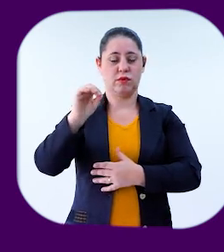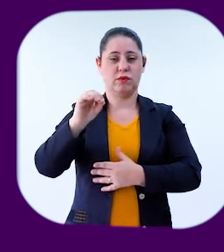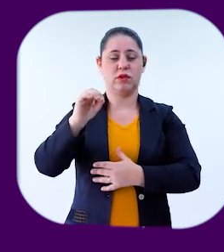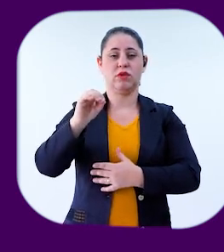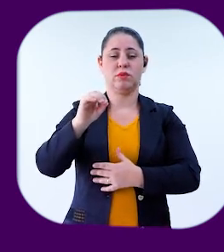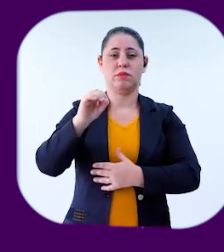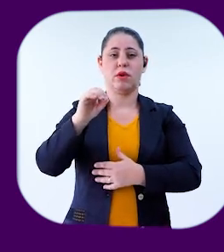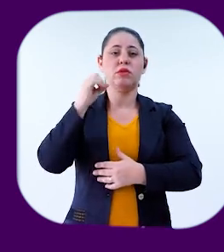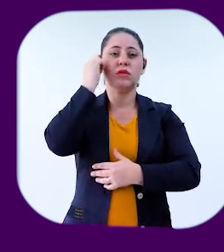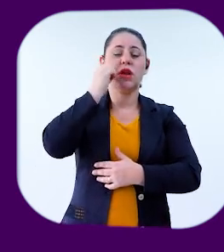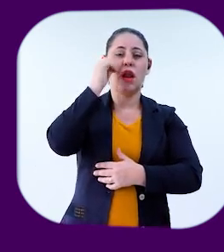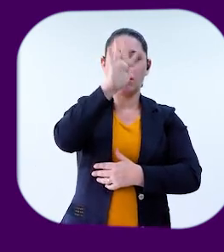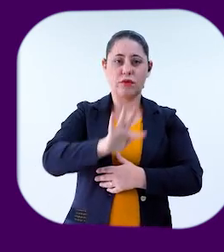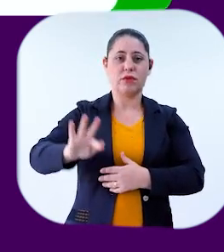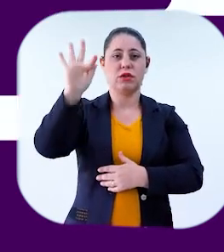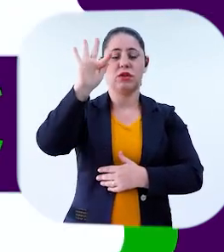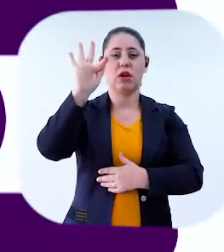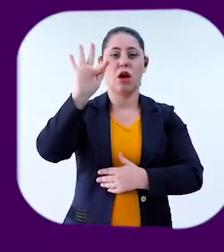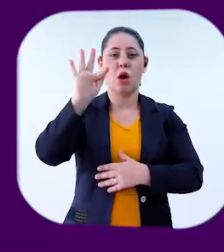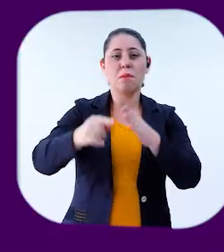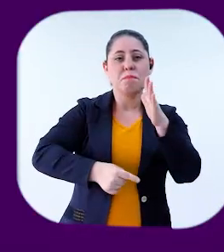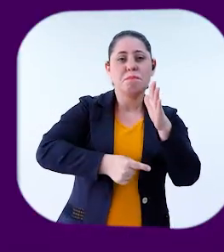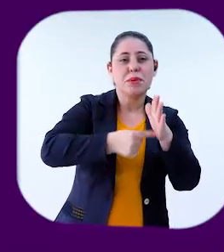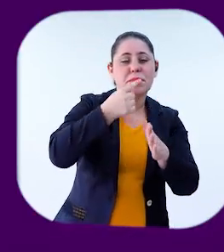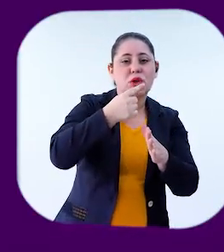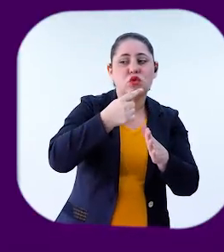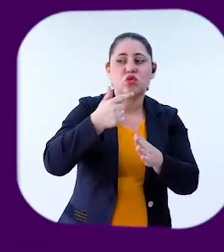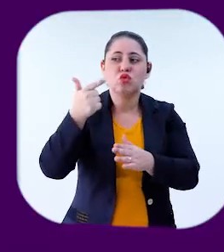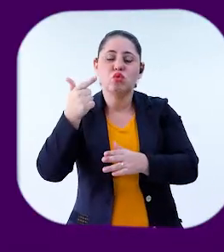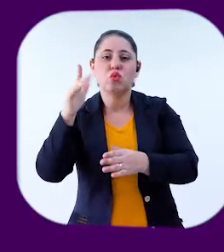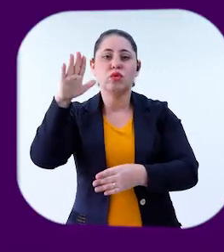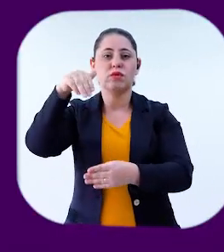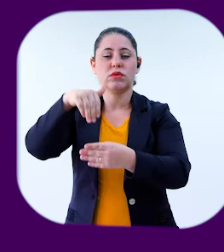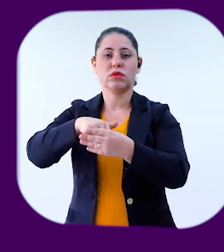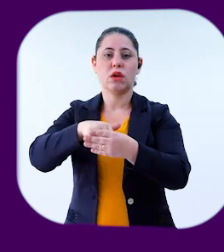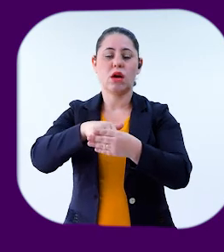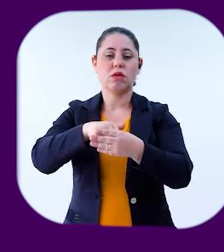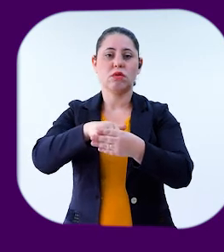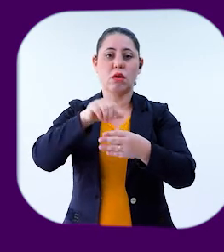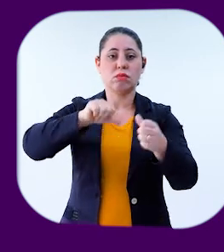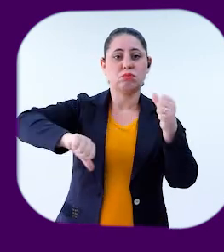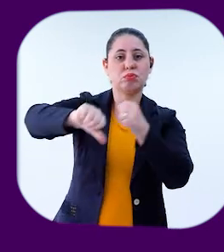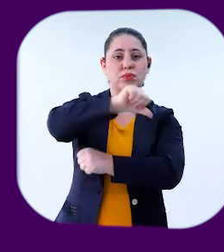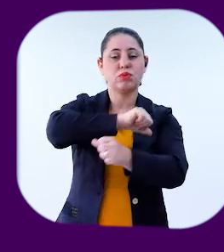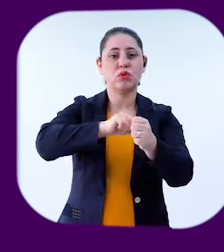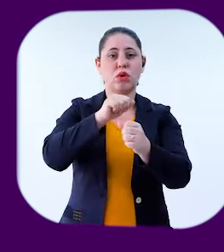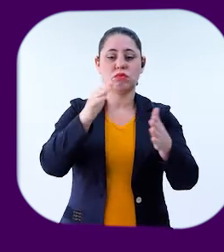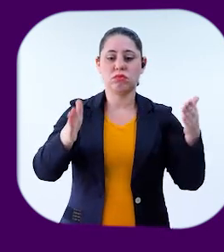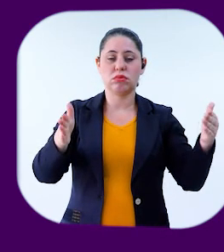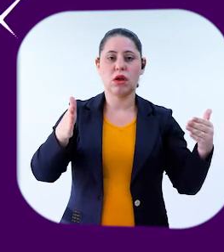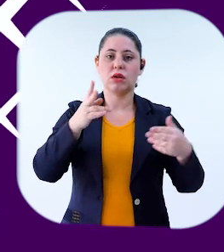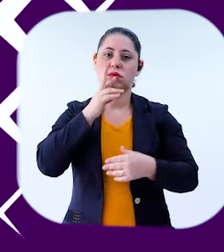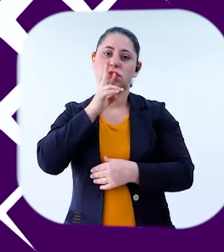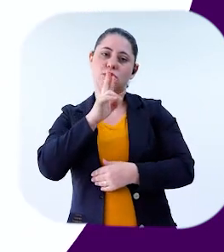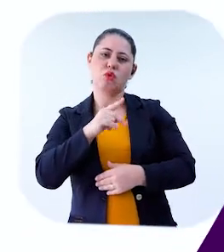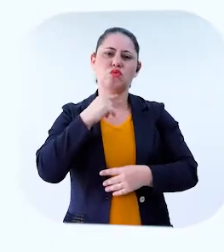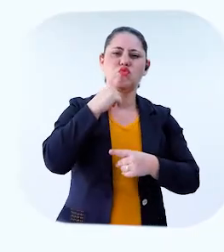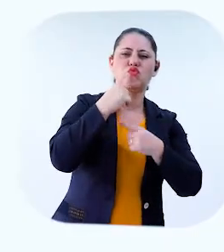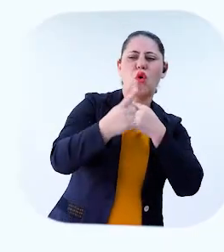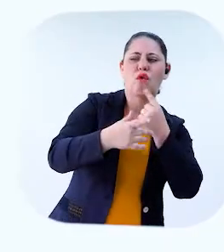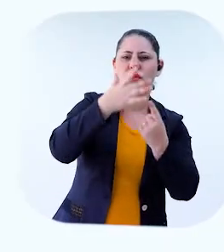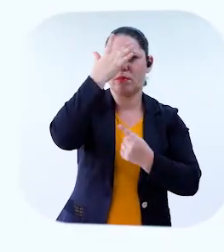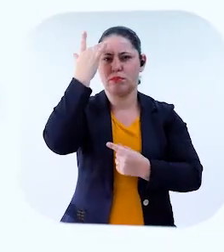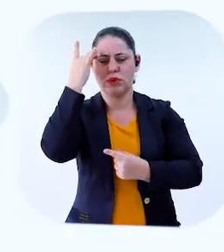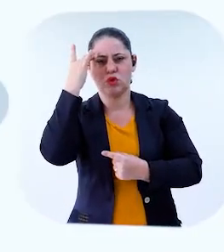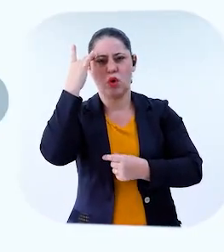Senado Federal, as datas para a realização do primeiro e do possível segundo turno foram adiadas, e a gente responde agora